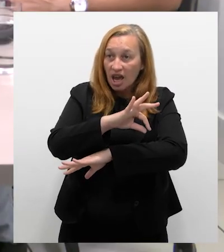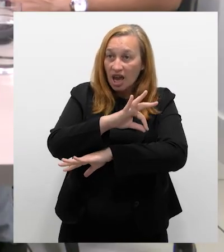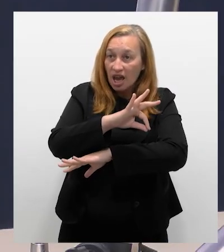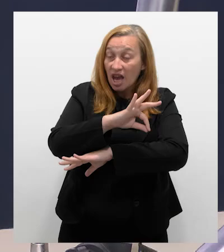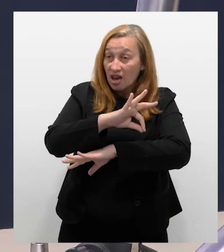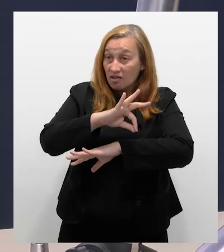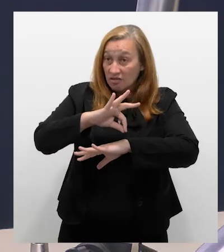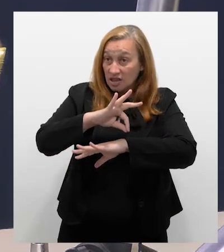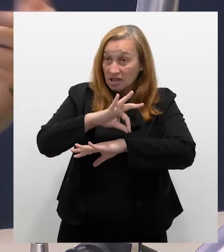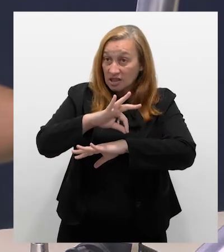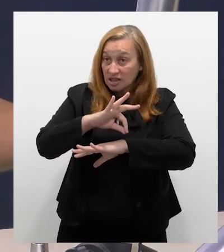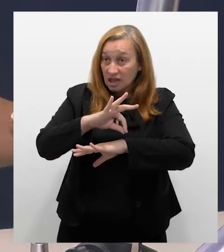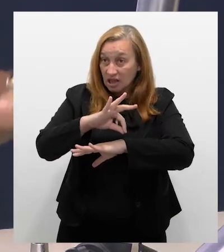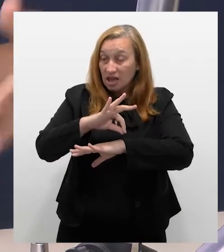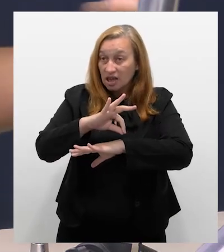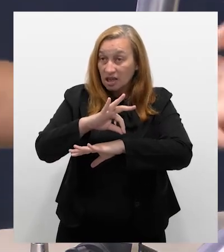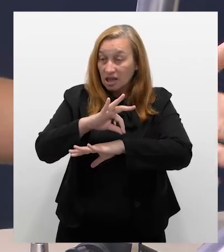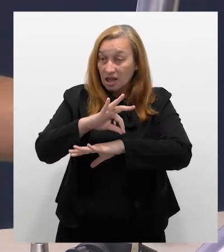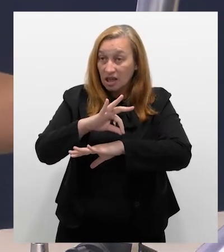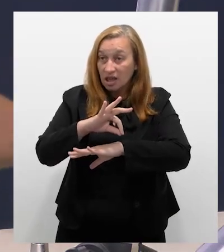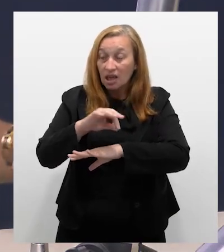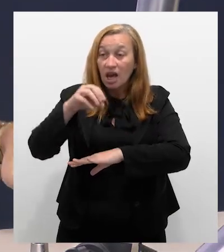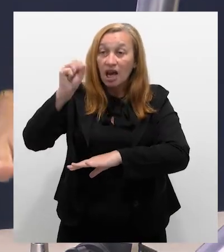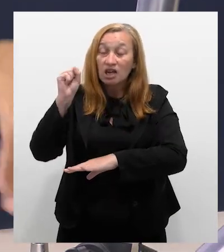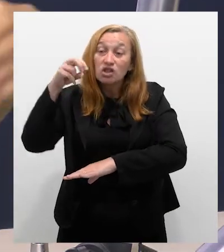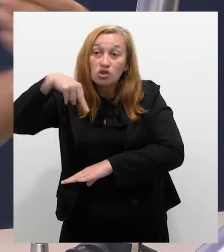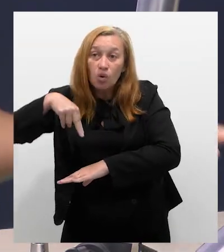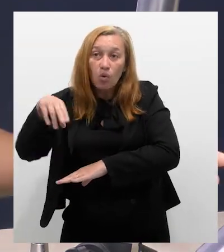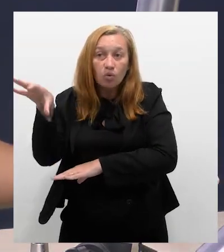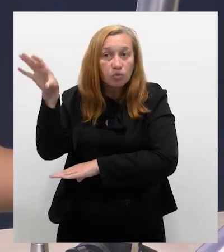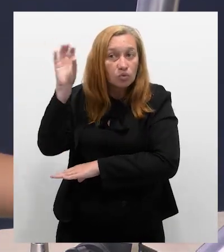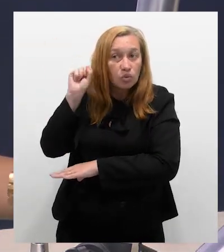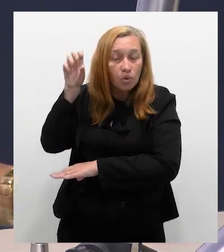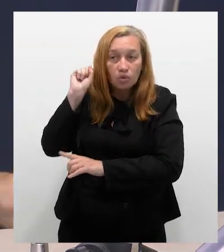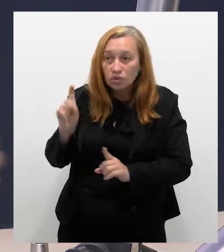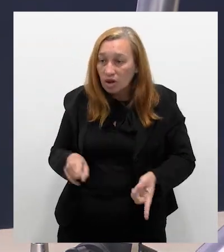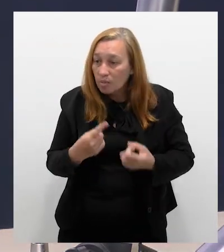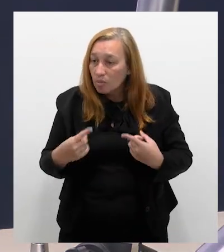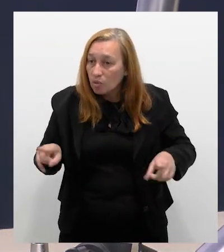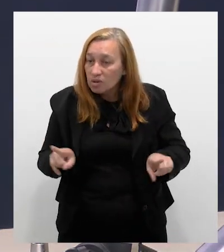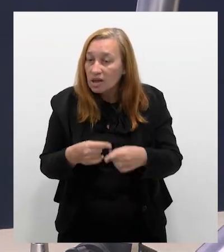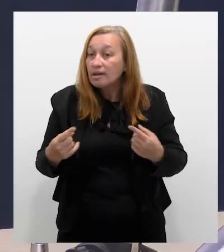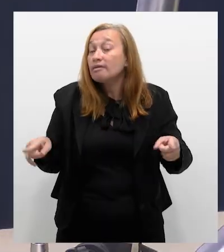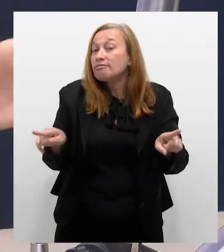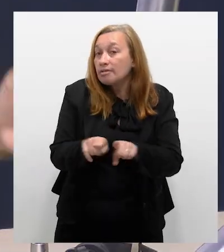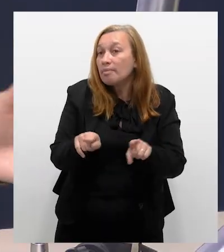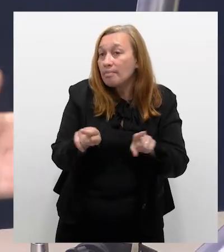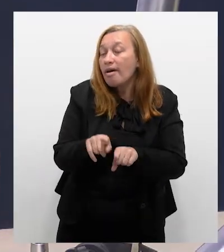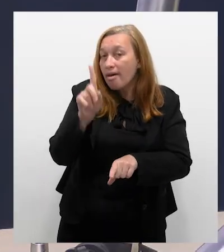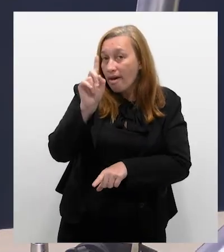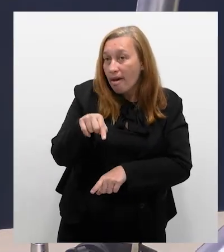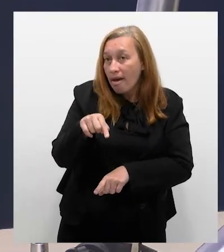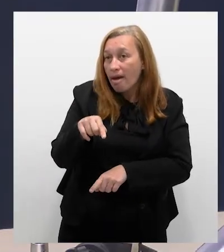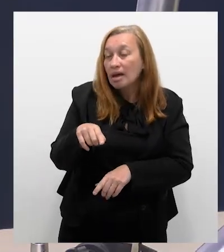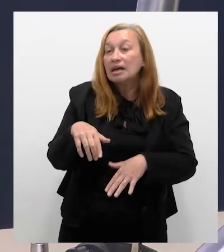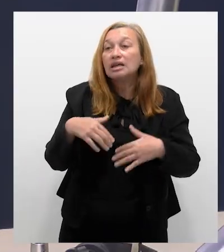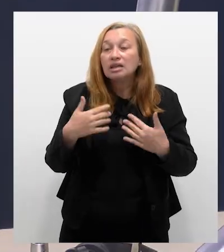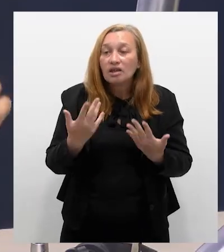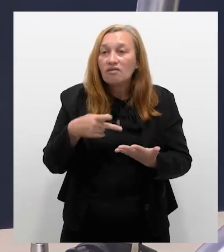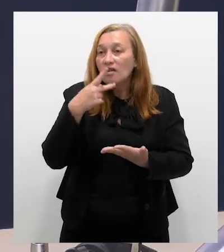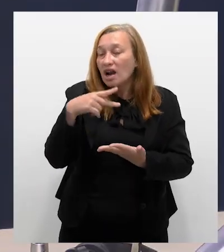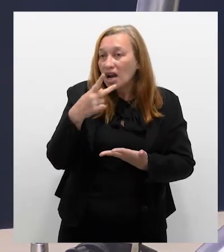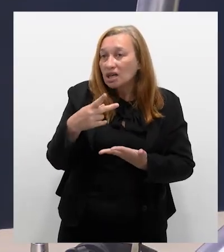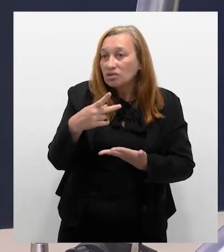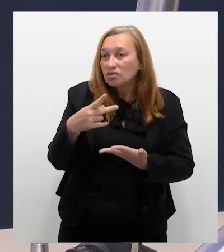ótica, a arte também do som, da música, também é acústica. E a gente está falando de física. E eu não